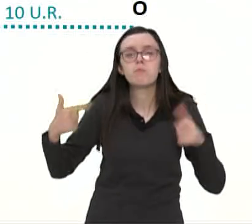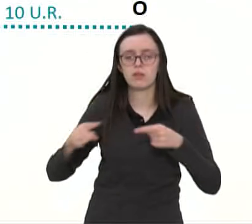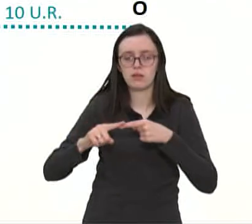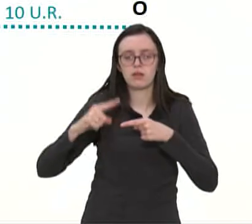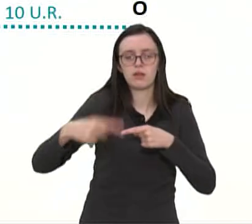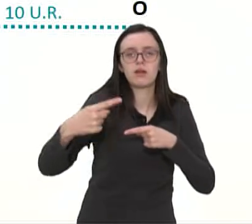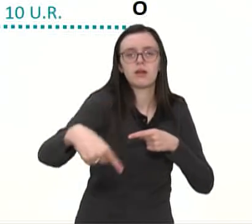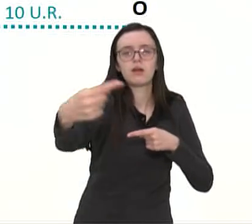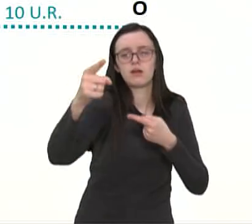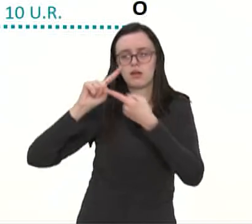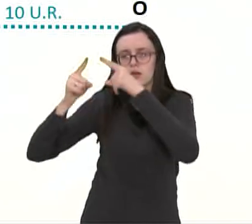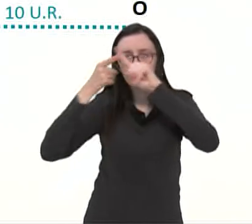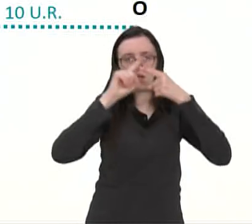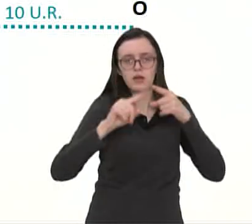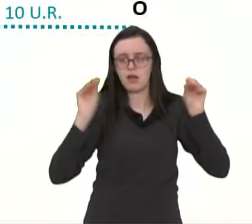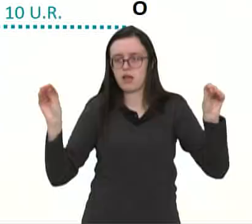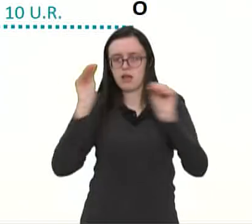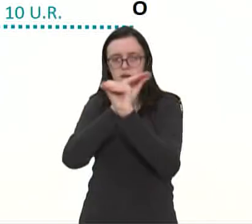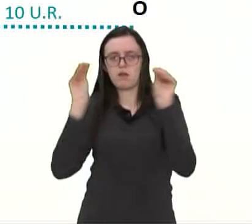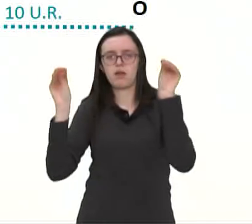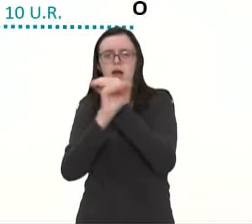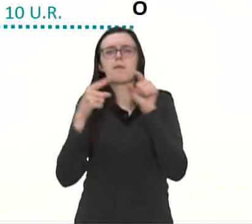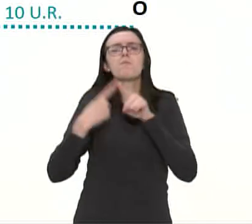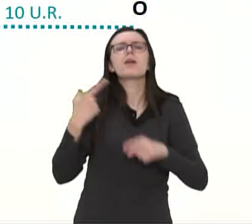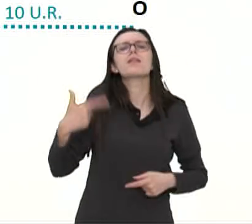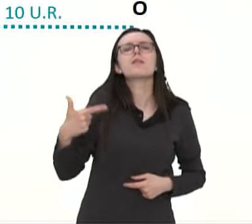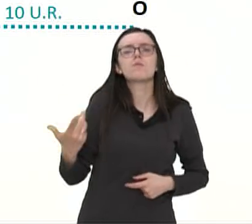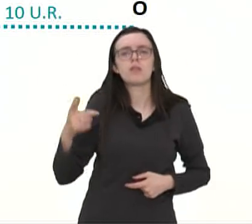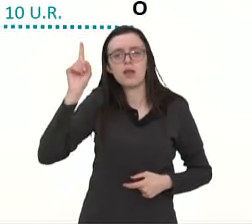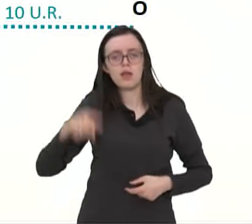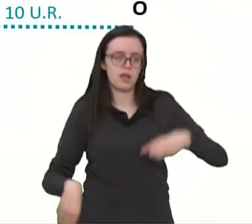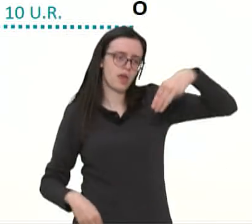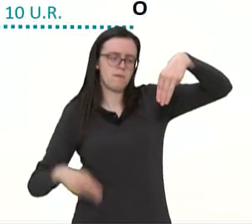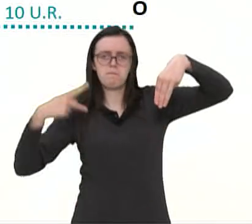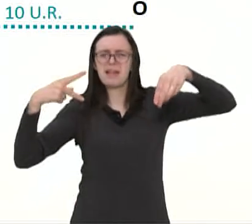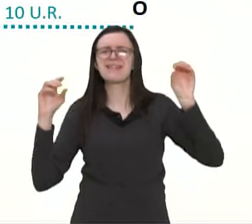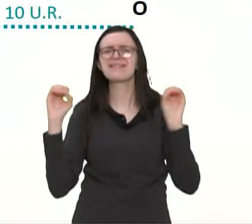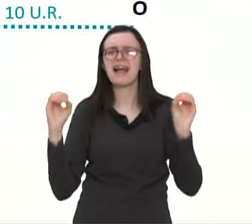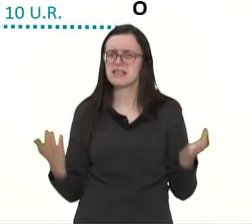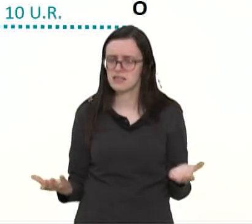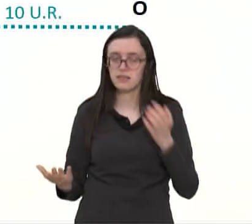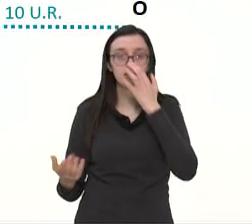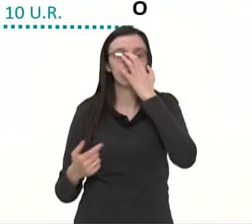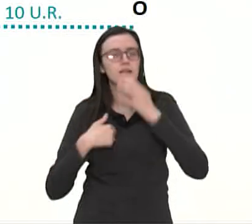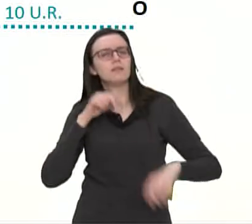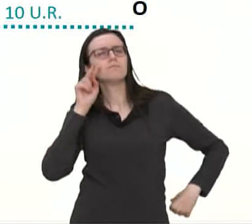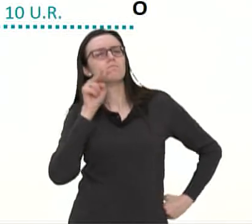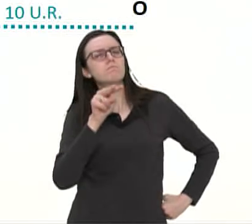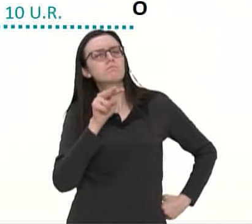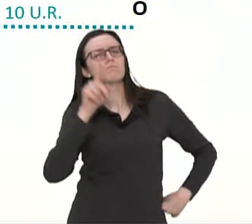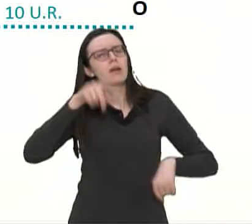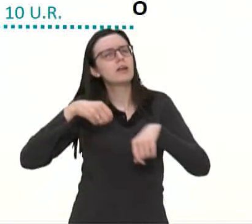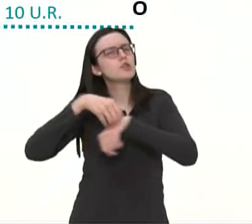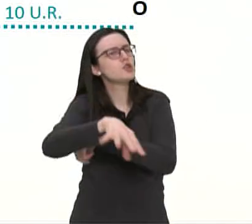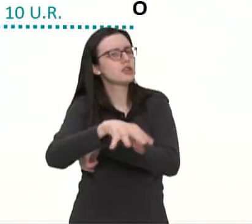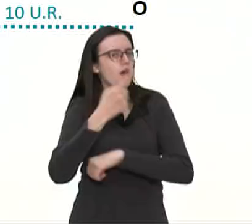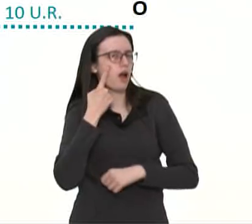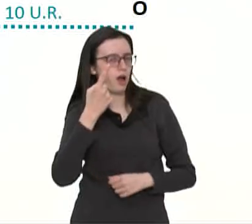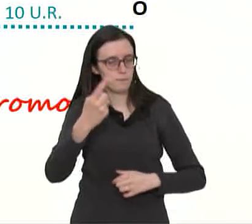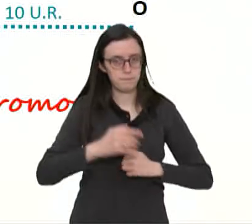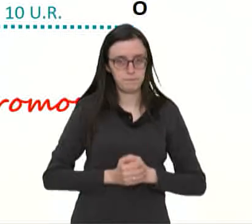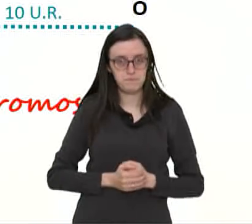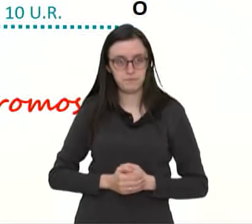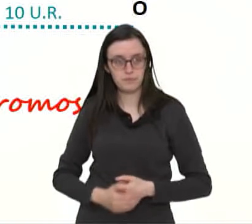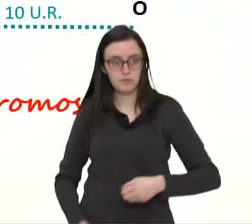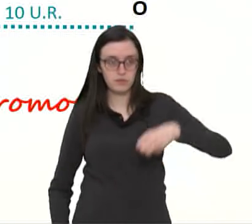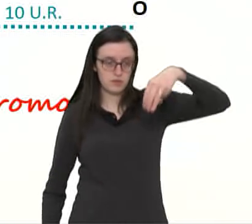descendentes recombinantes com permuta entre os locos M e P? Então, aqui ele já está dando uma dica do que está acontecendo, gente. O M e